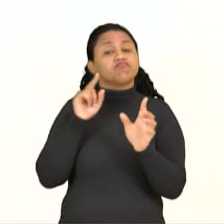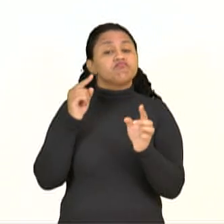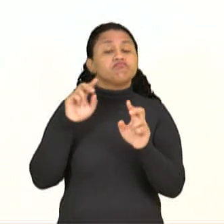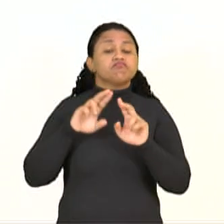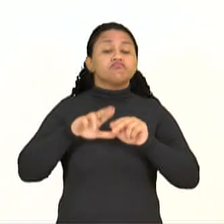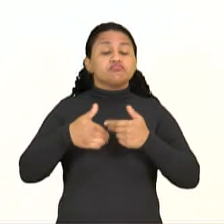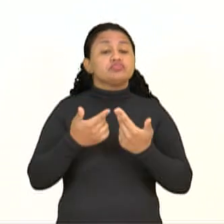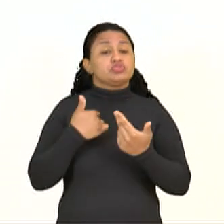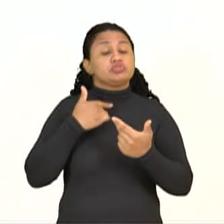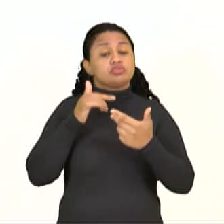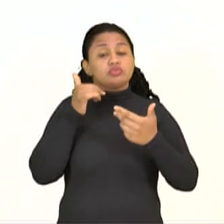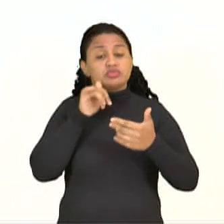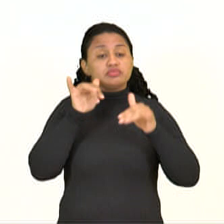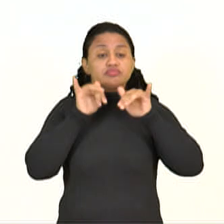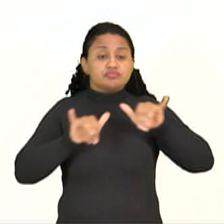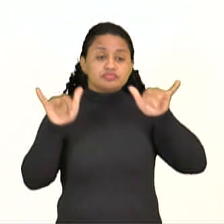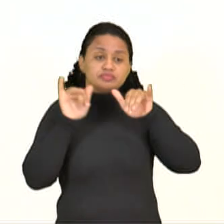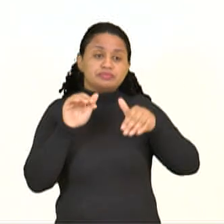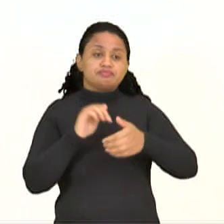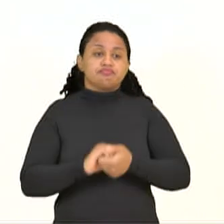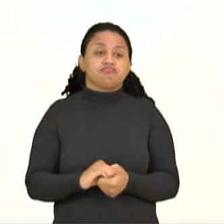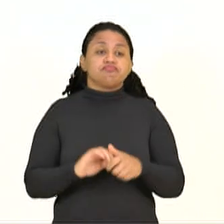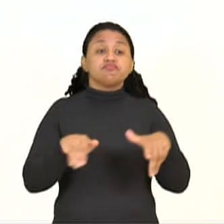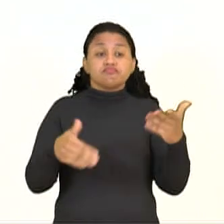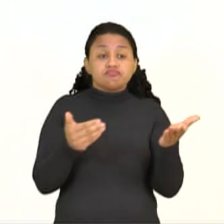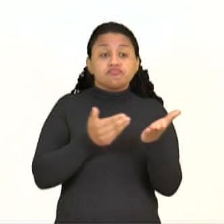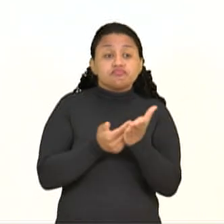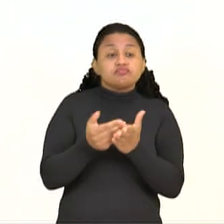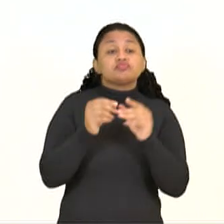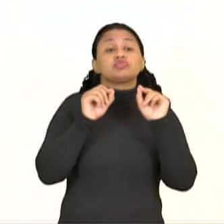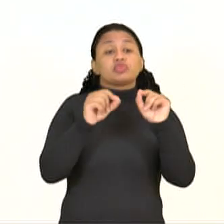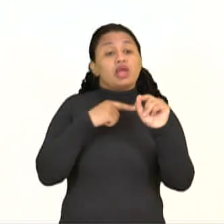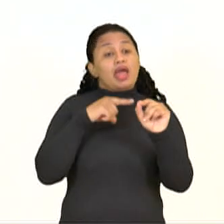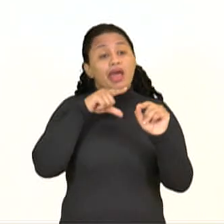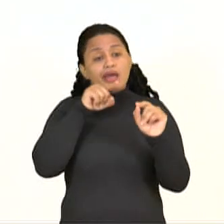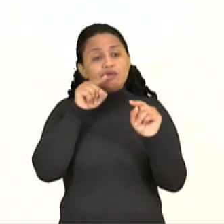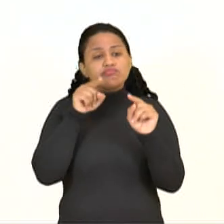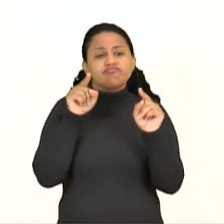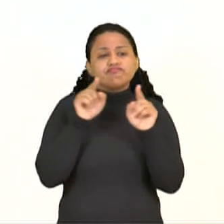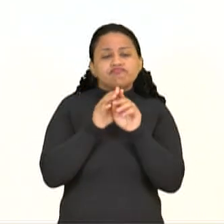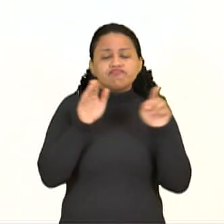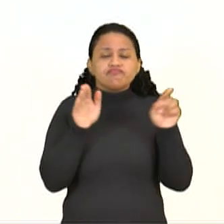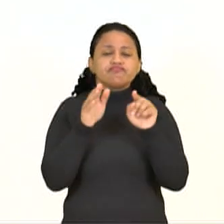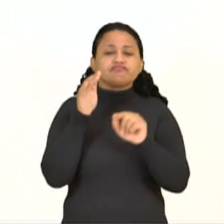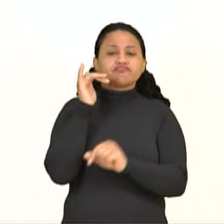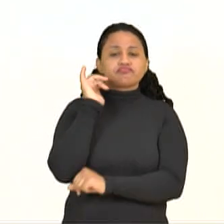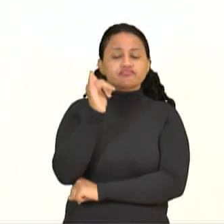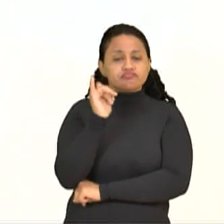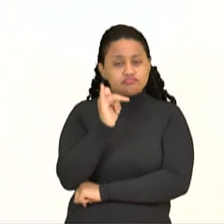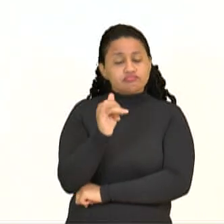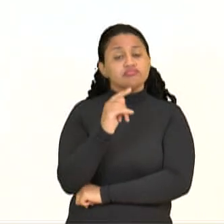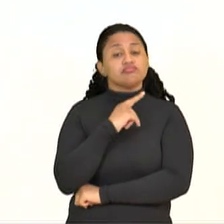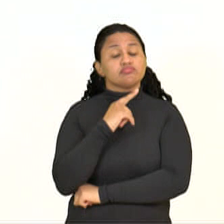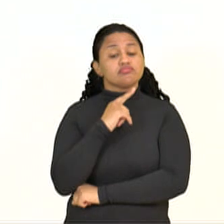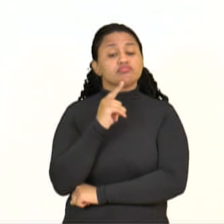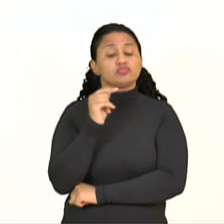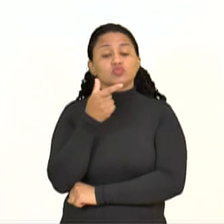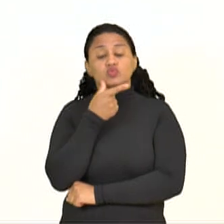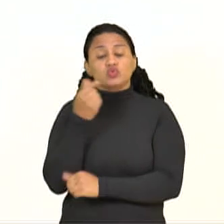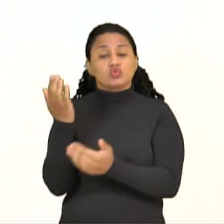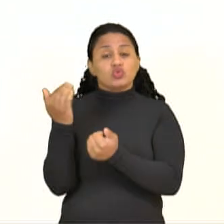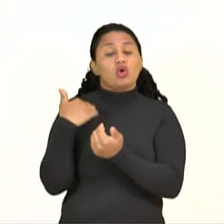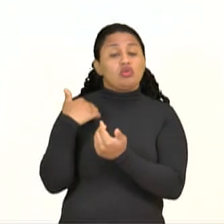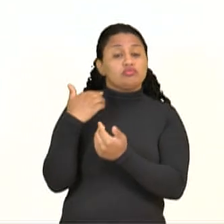para sua divulgação. Então, a princípio, trata-se de um pequeno conto sobre um jovem estudante